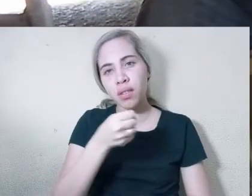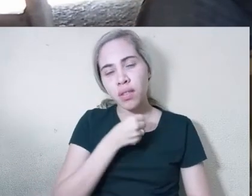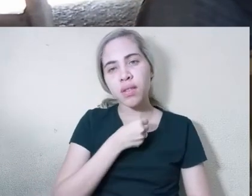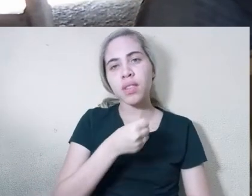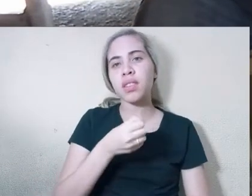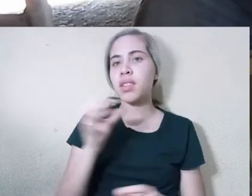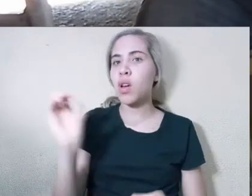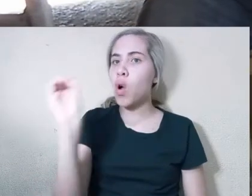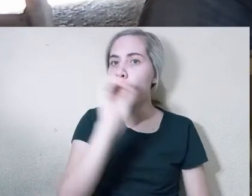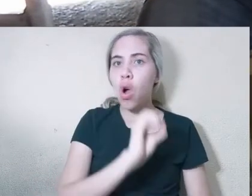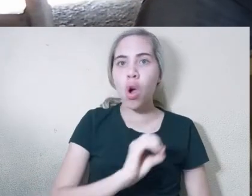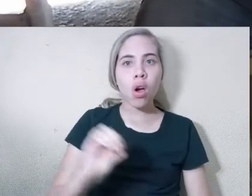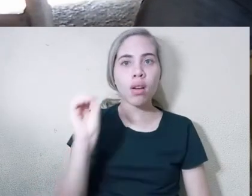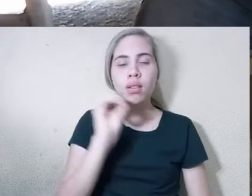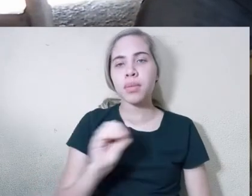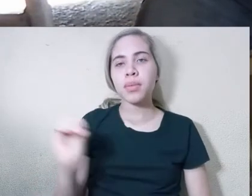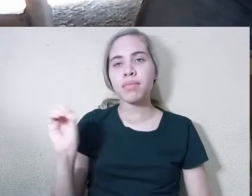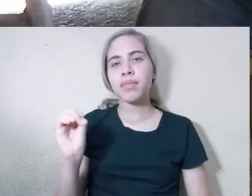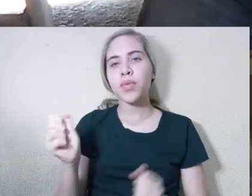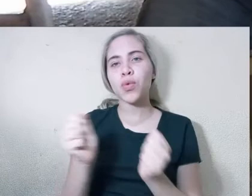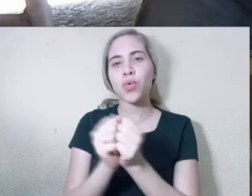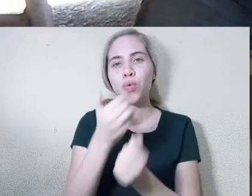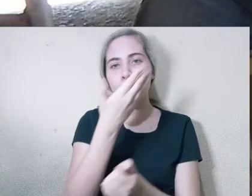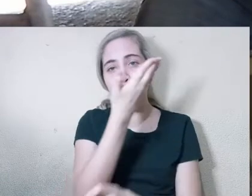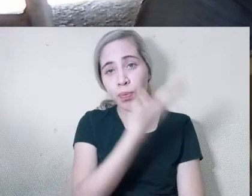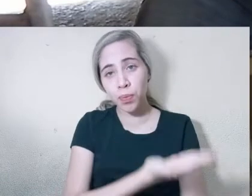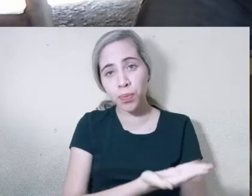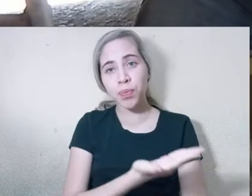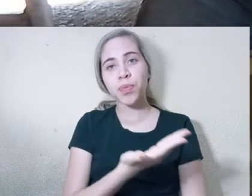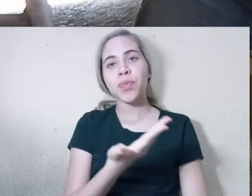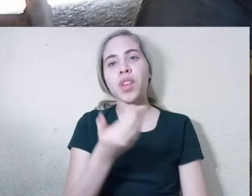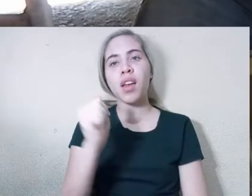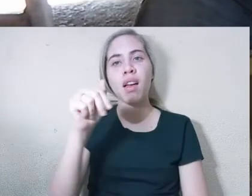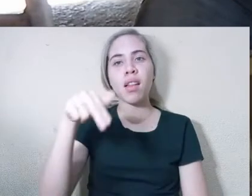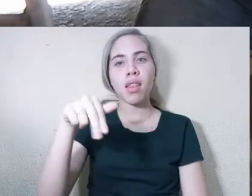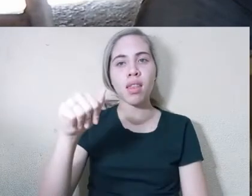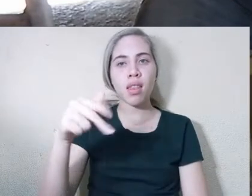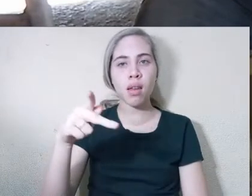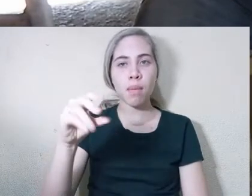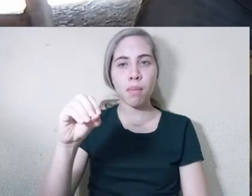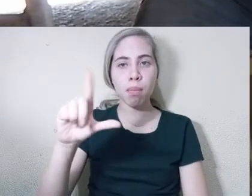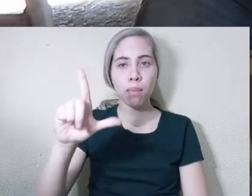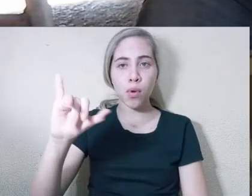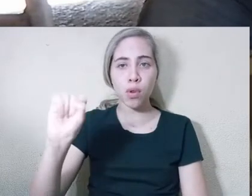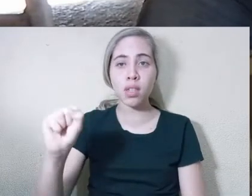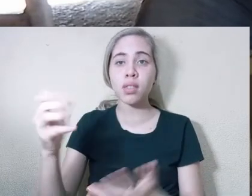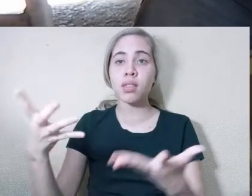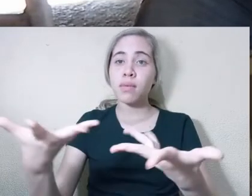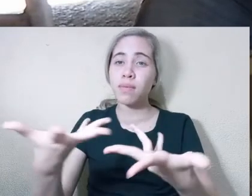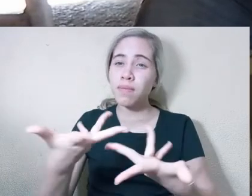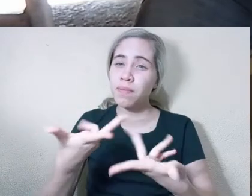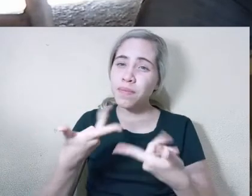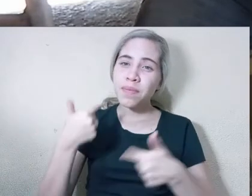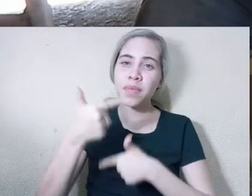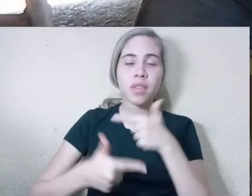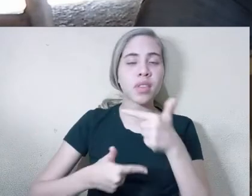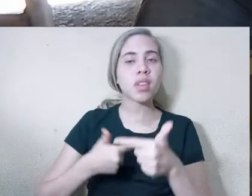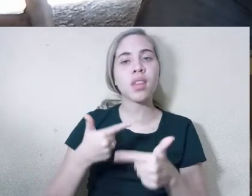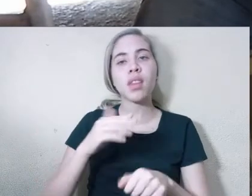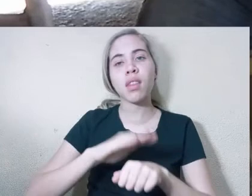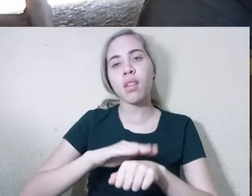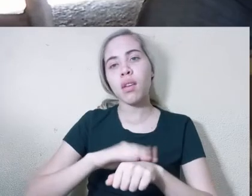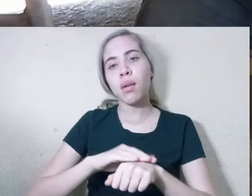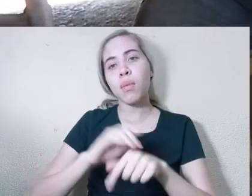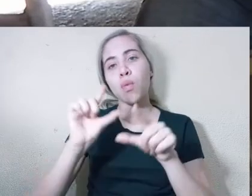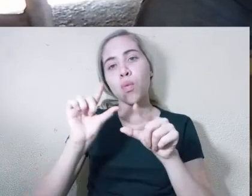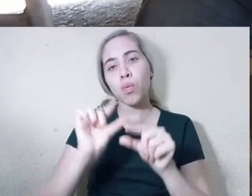chegando ao final de mais uma ótima entrevista, né? O Marquinho aqui de Anápolis. Esse excelente trabalho que ele faz aqui,